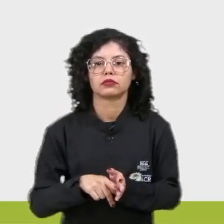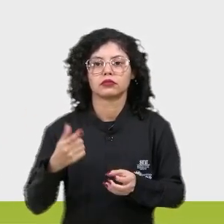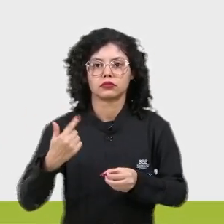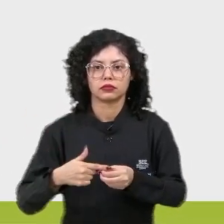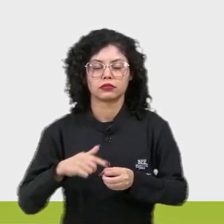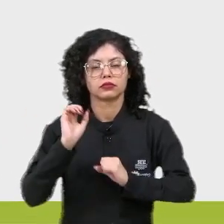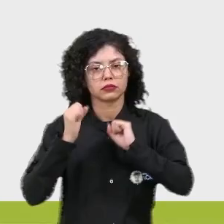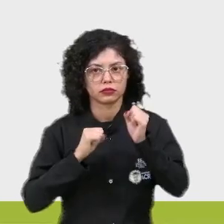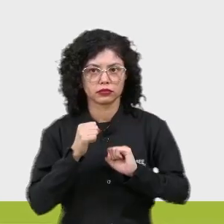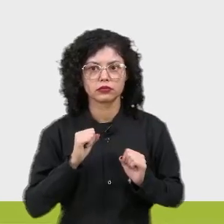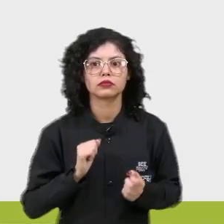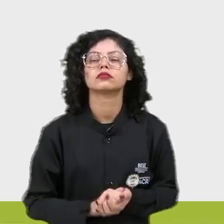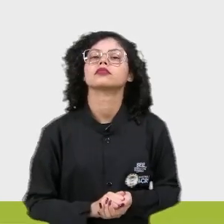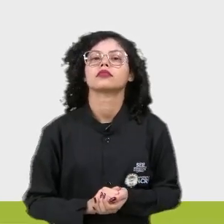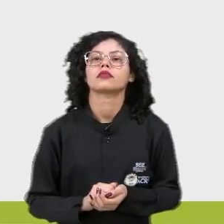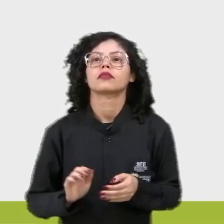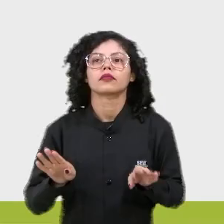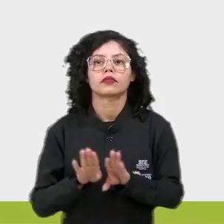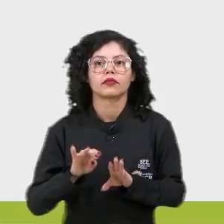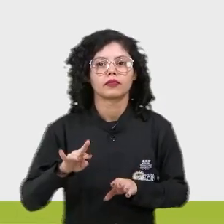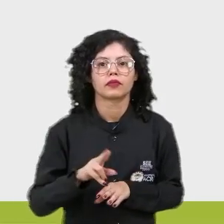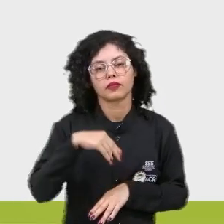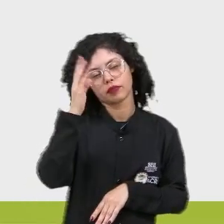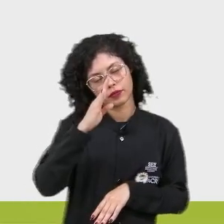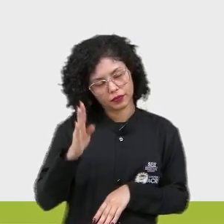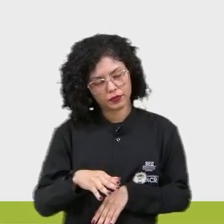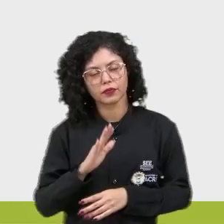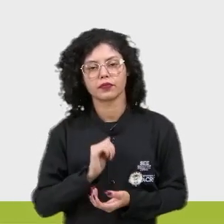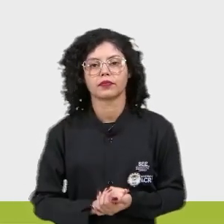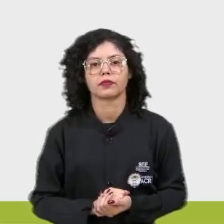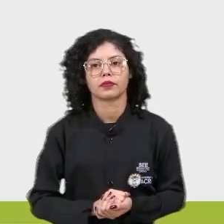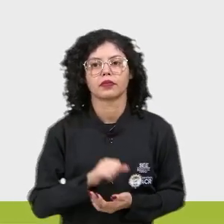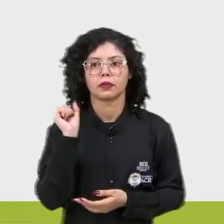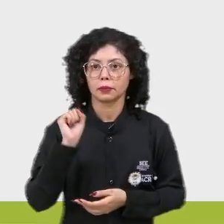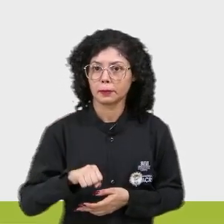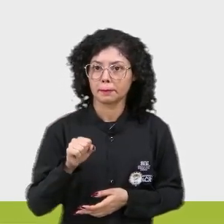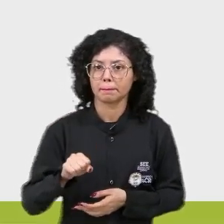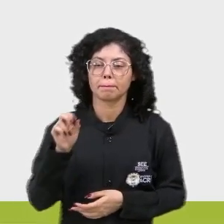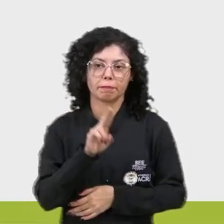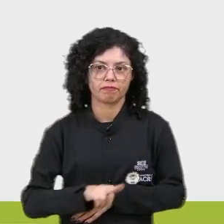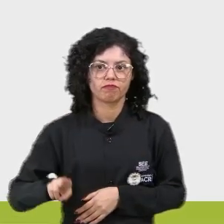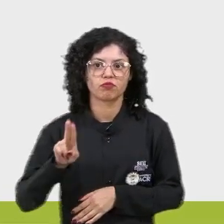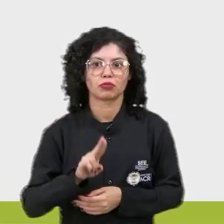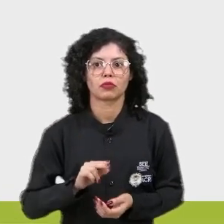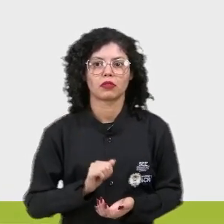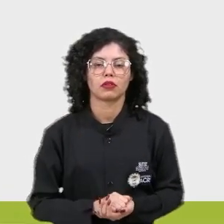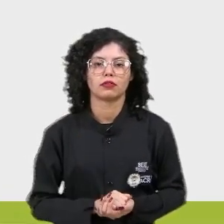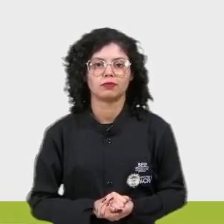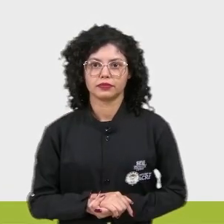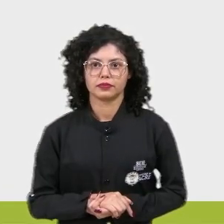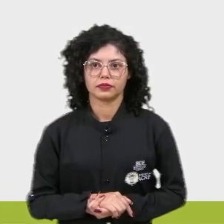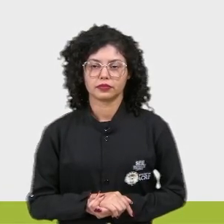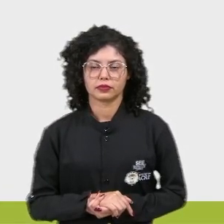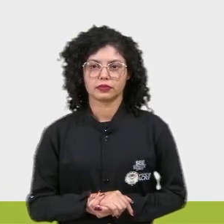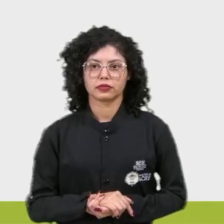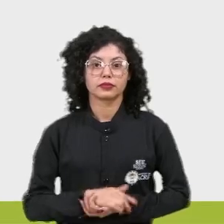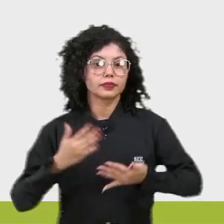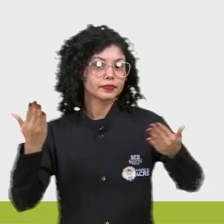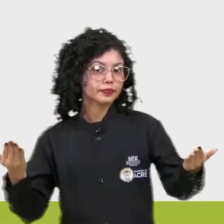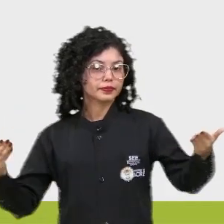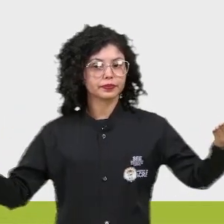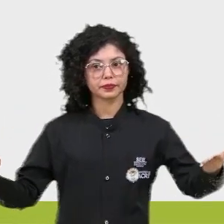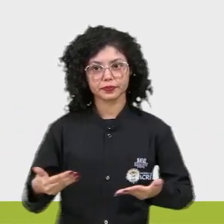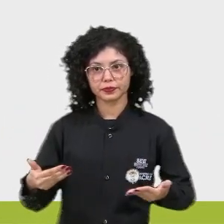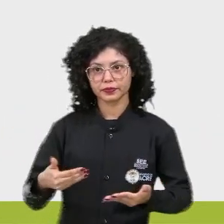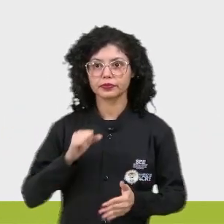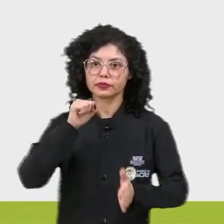combustíveis e indústria. Então, o modal rodoviário no Brasil, ele é sim o mais utilizado, tá? Então, vamos lá